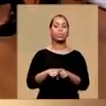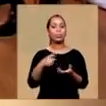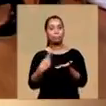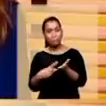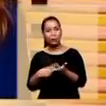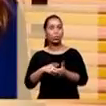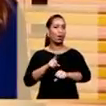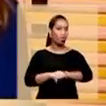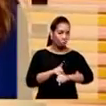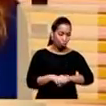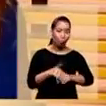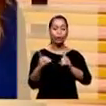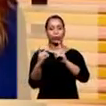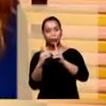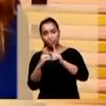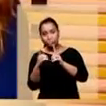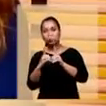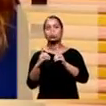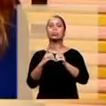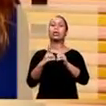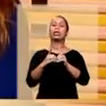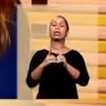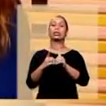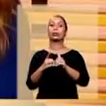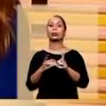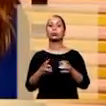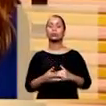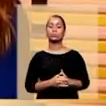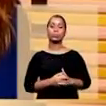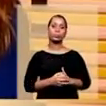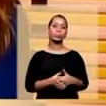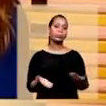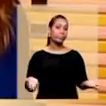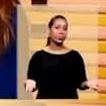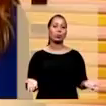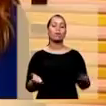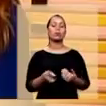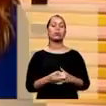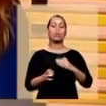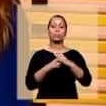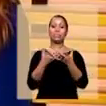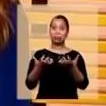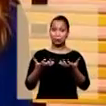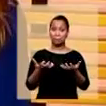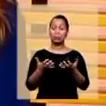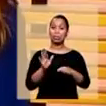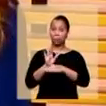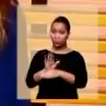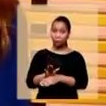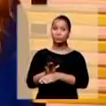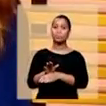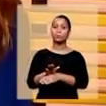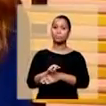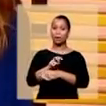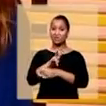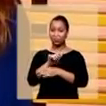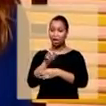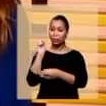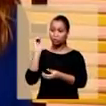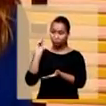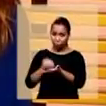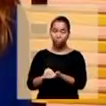Agendar horário. Se for atendimento, eu vou encaminhar para a equipe atender. A empresa que quer nos procurar para incluir